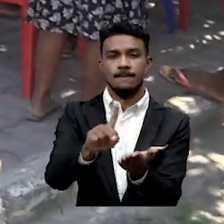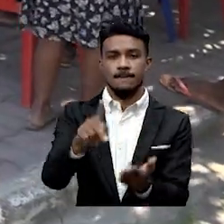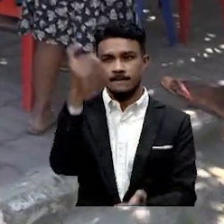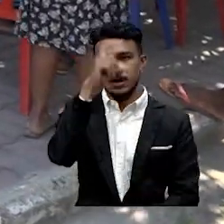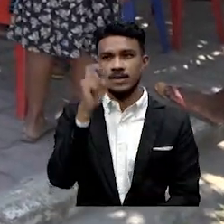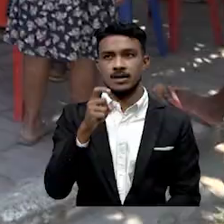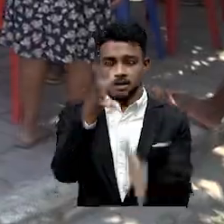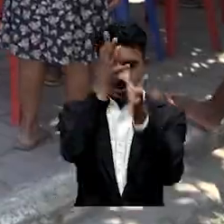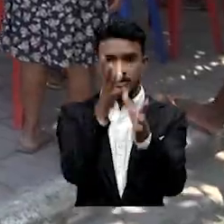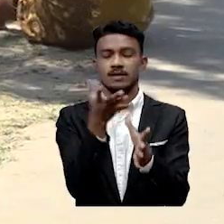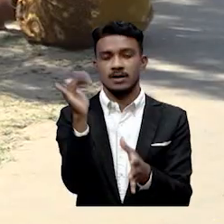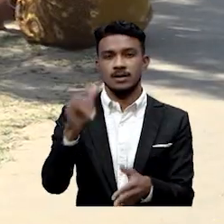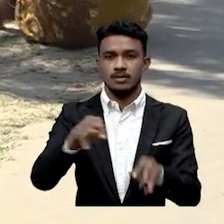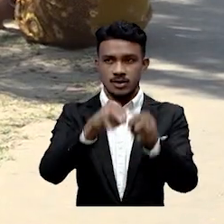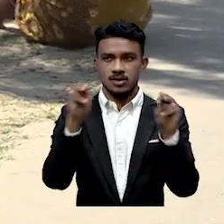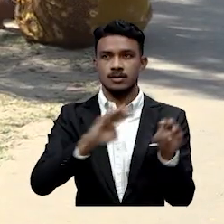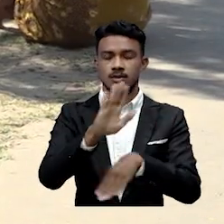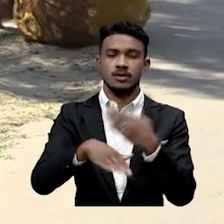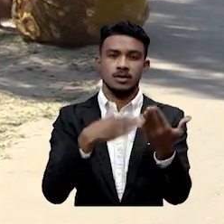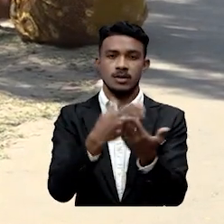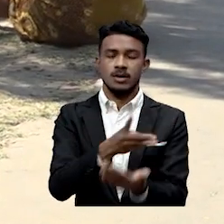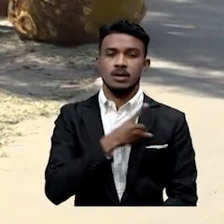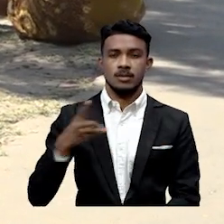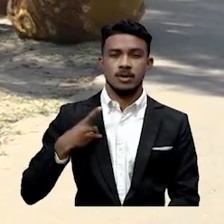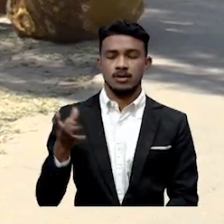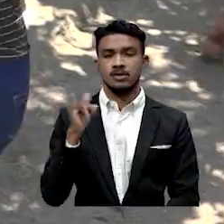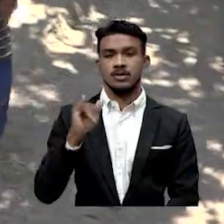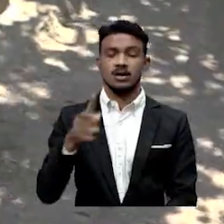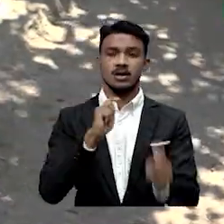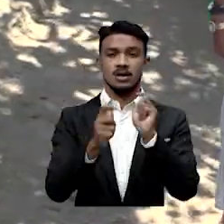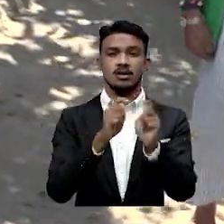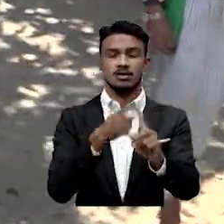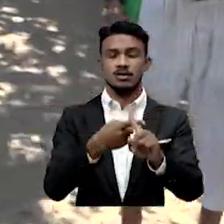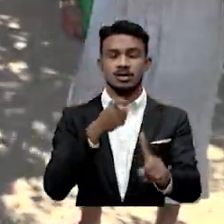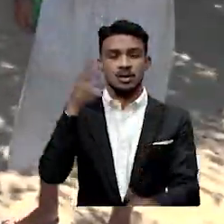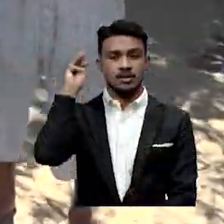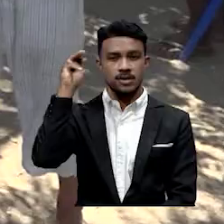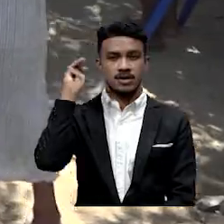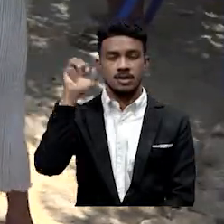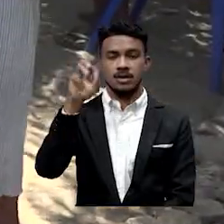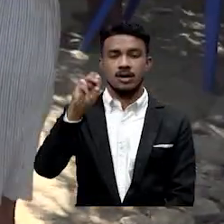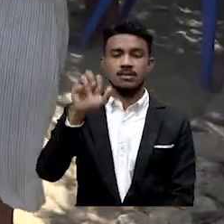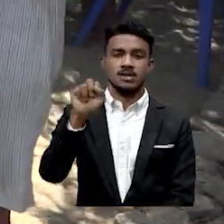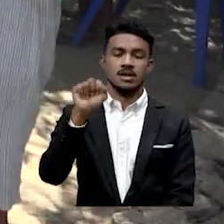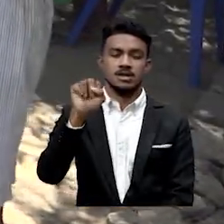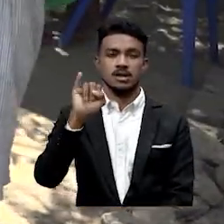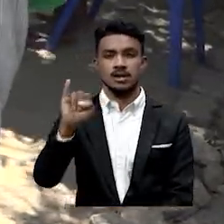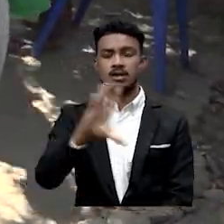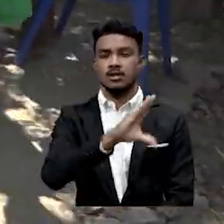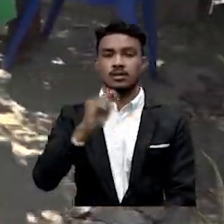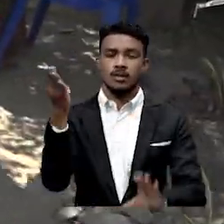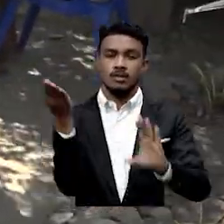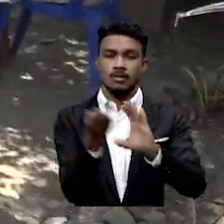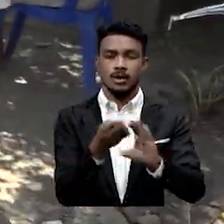território nacional. Tamba ne deputado sira russo ato técnico russo Ministério Solidariedade Social no Banco Nacional